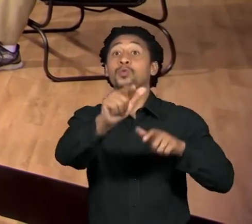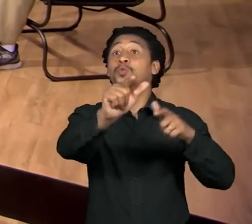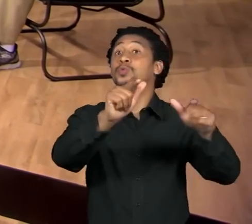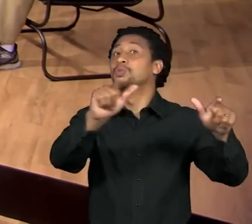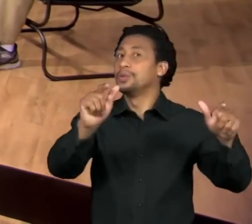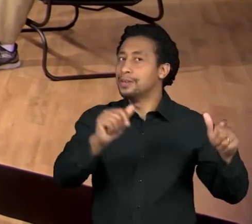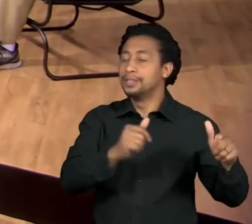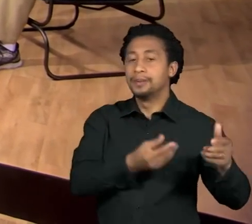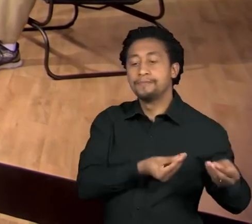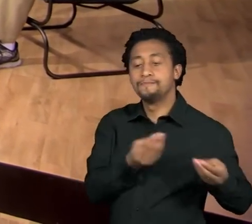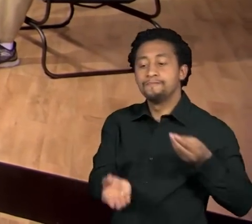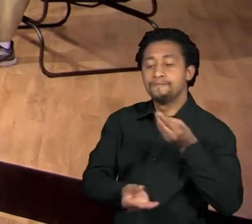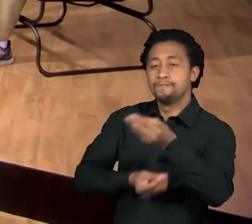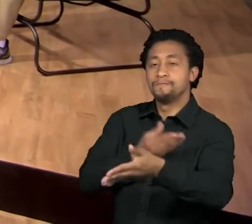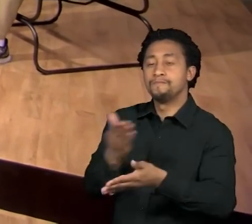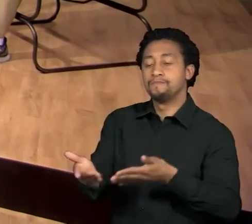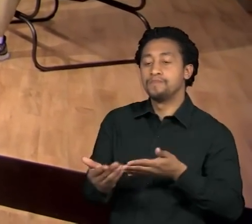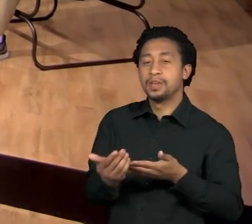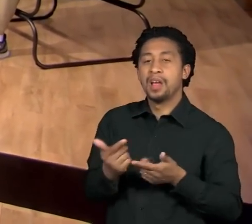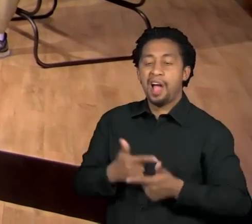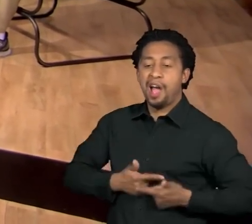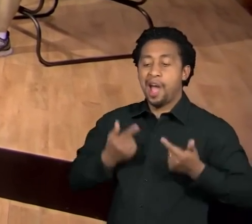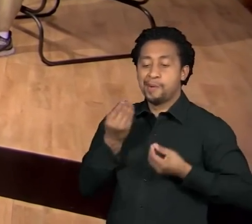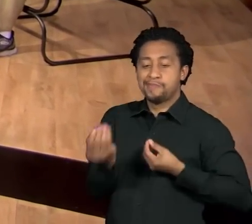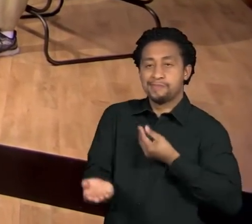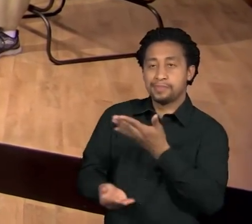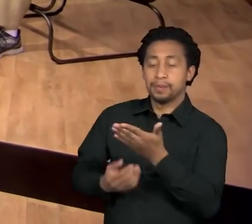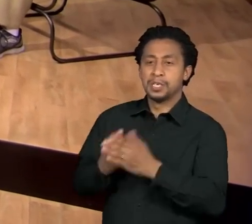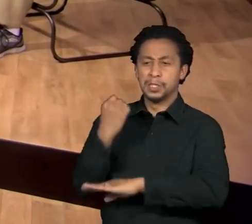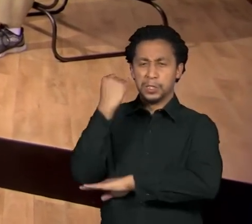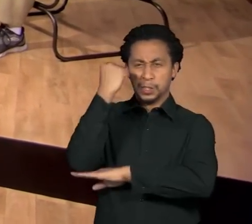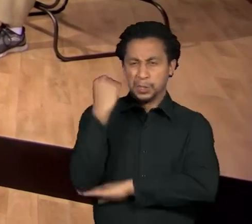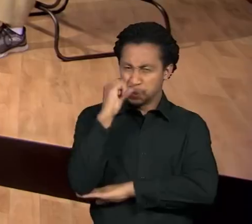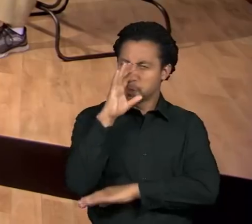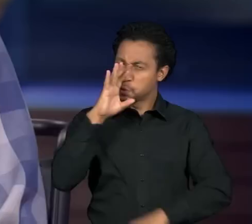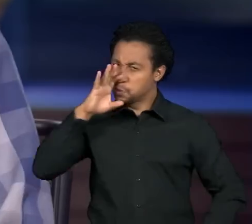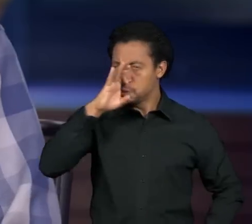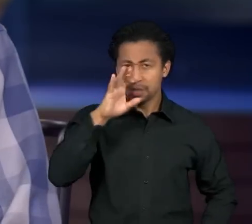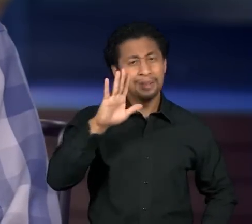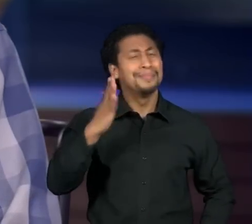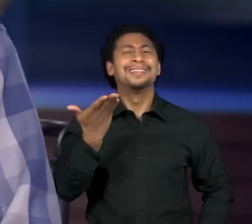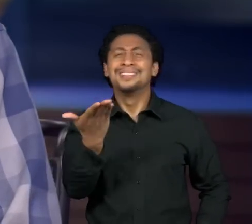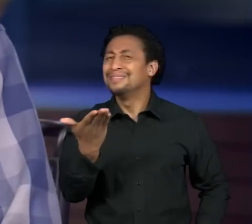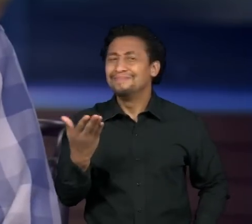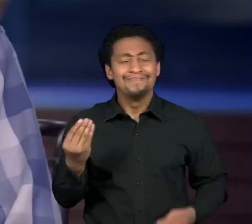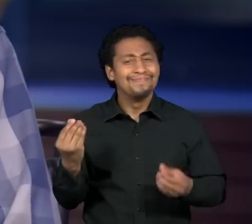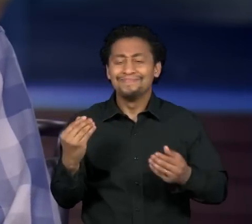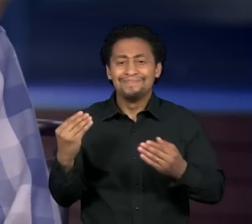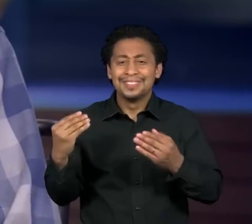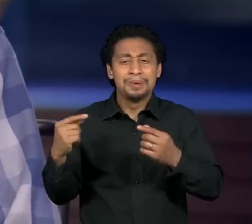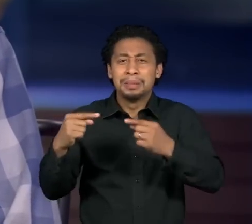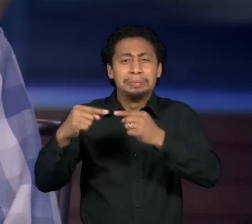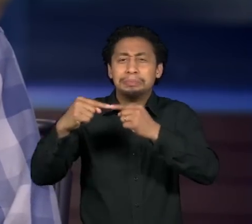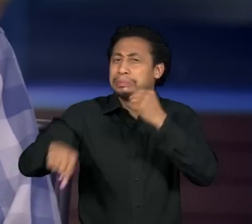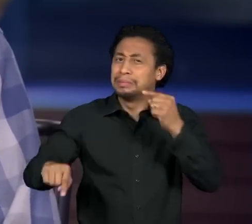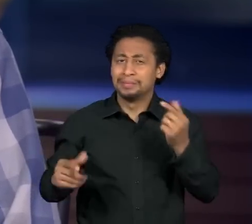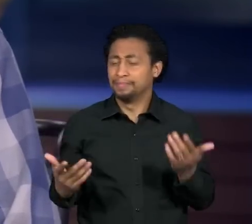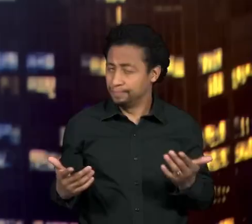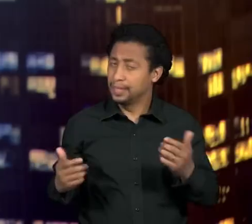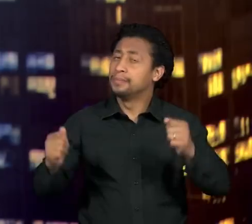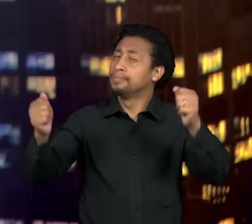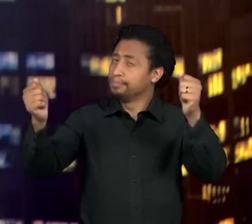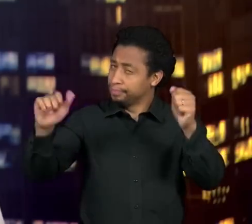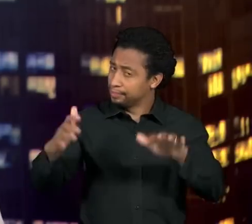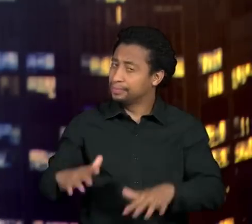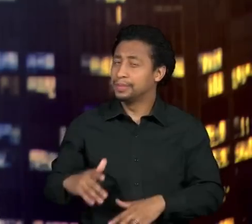lado fornecendo armas para que ela possa resistir, numa resistência que é muito desigual. Então, é uma situação trágica da Ucrânia.